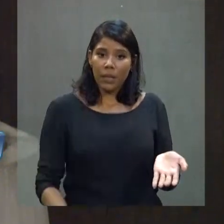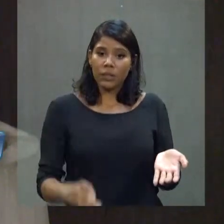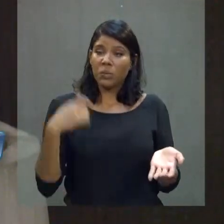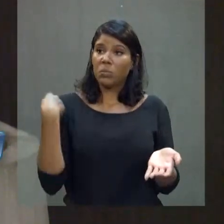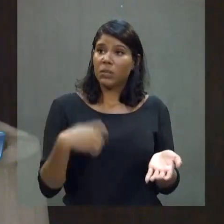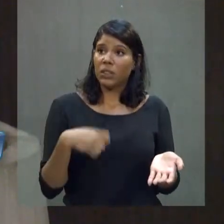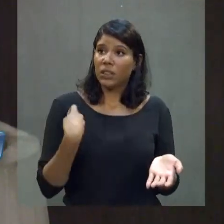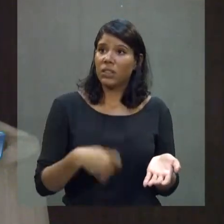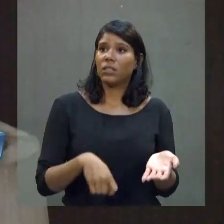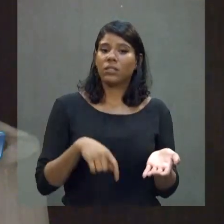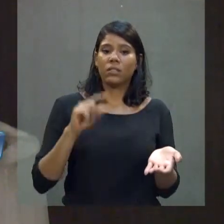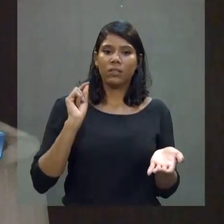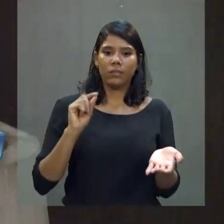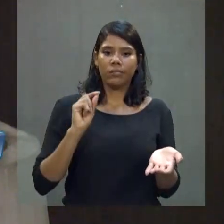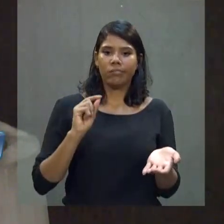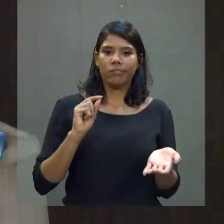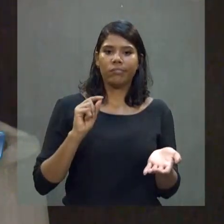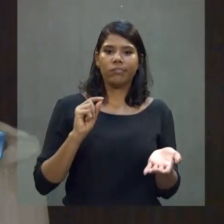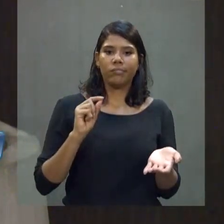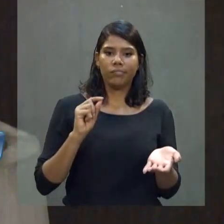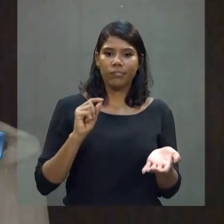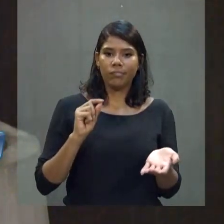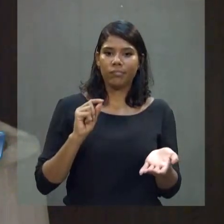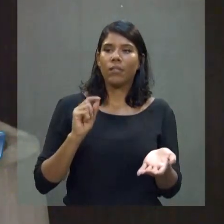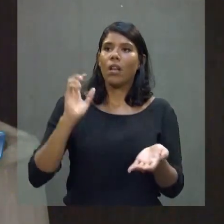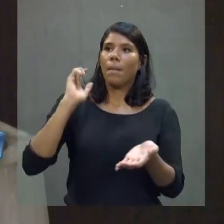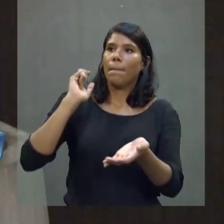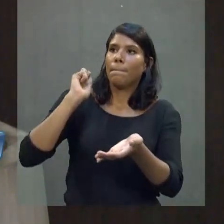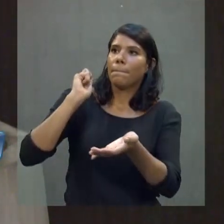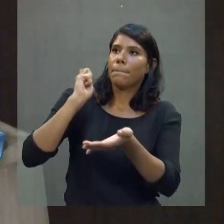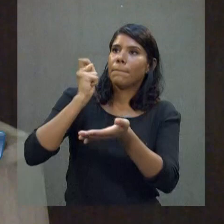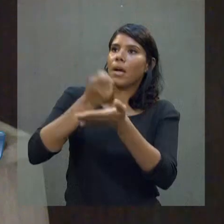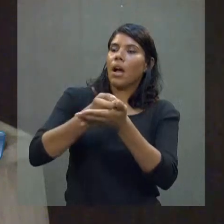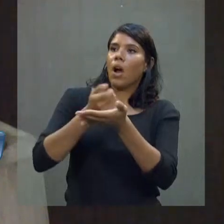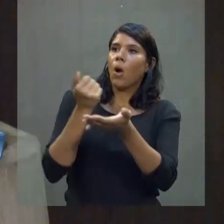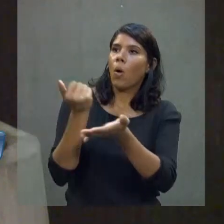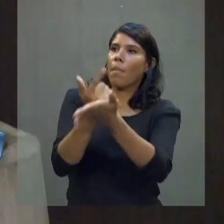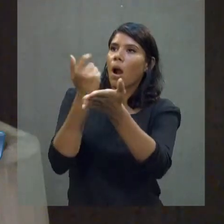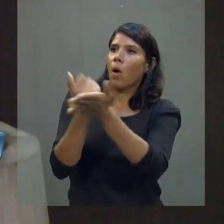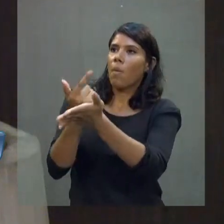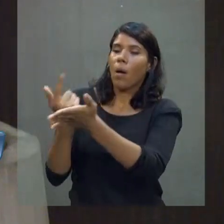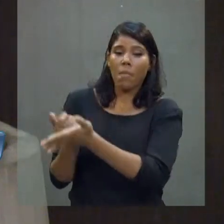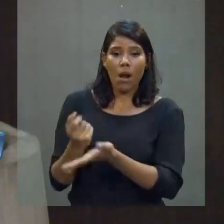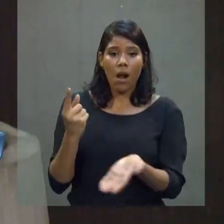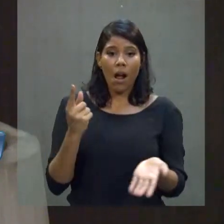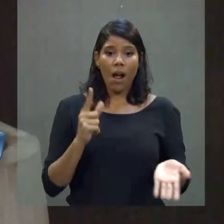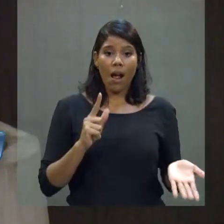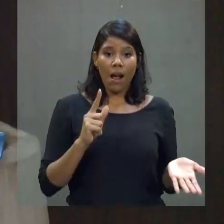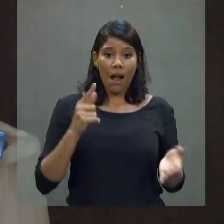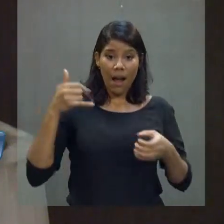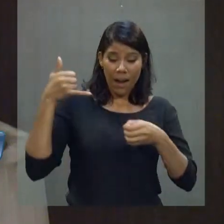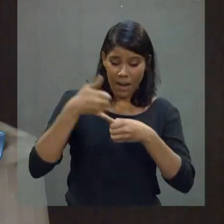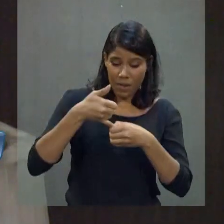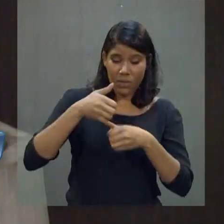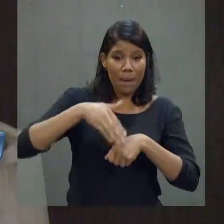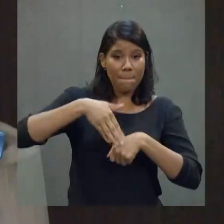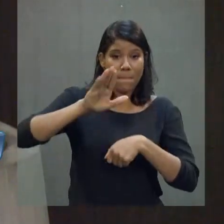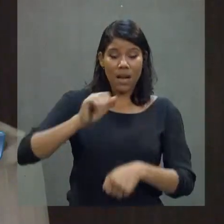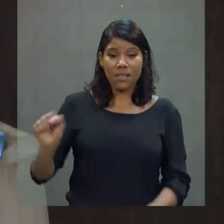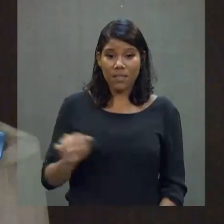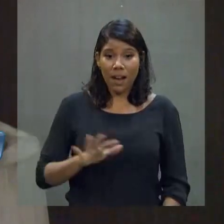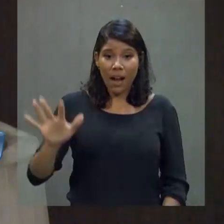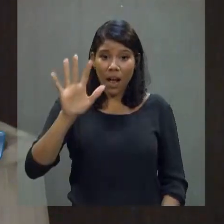mais combustível refinado, com um preço maior. O Brasil está pagando uma gasolina mais cara, porque